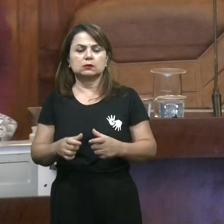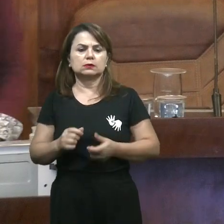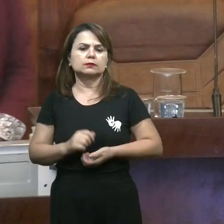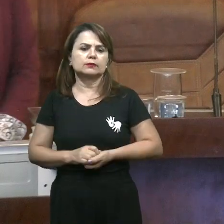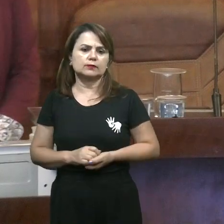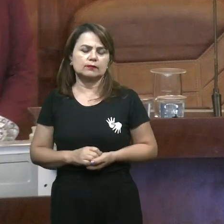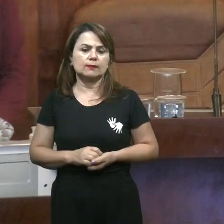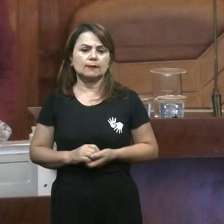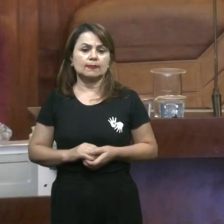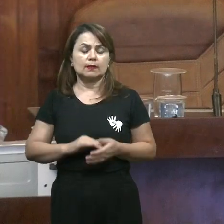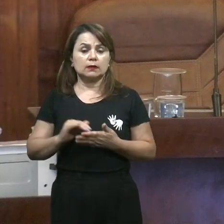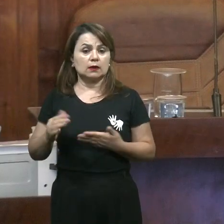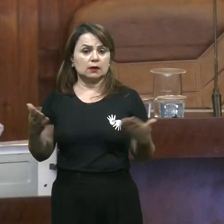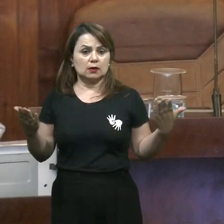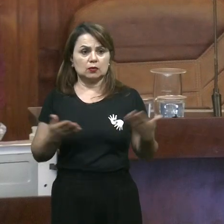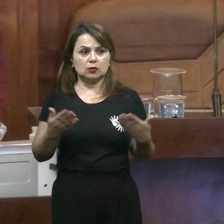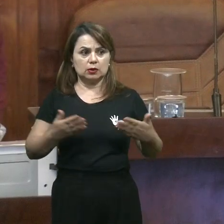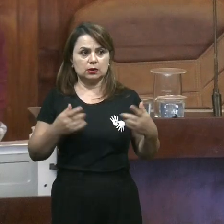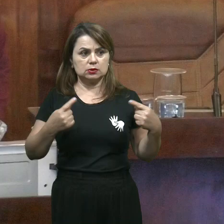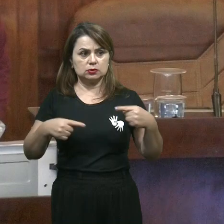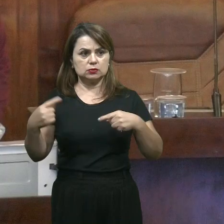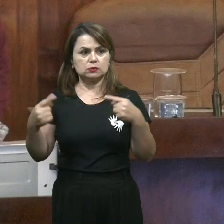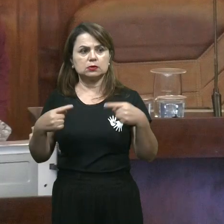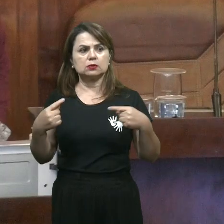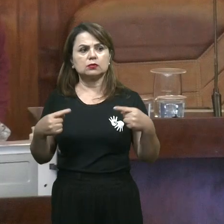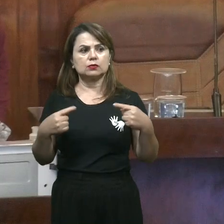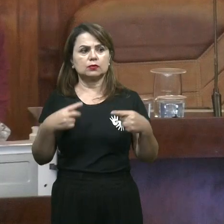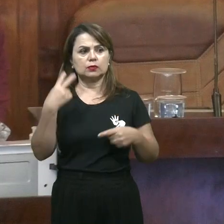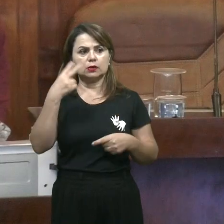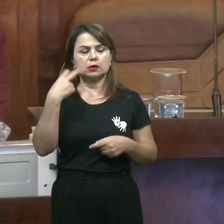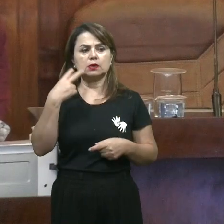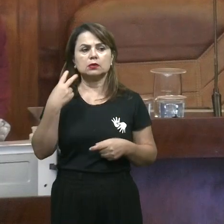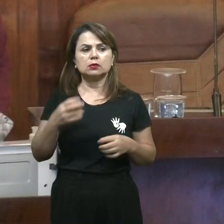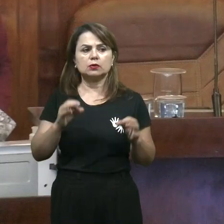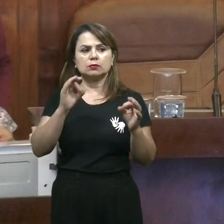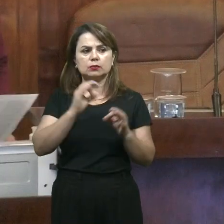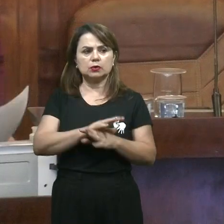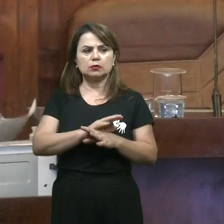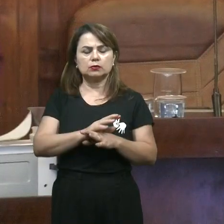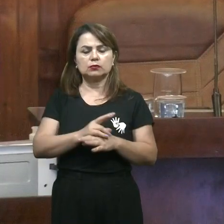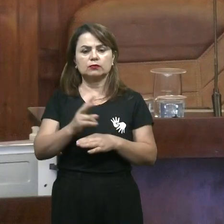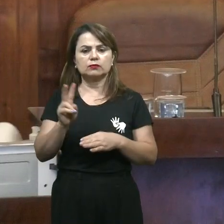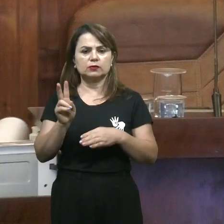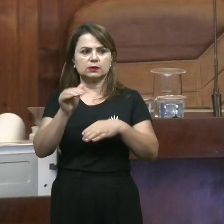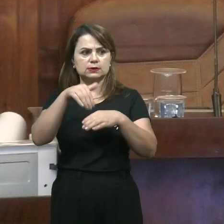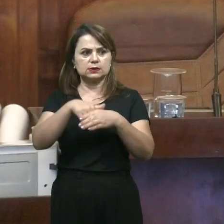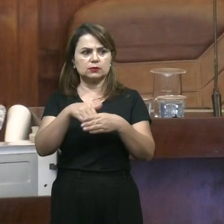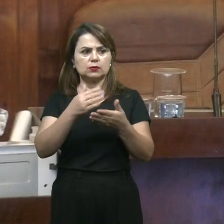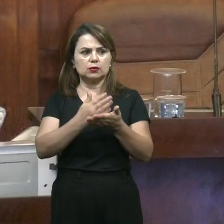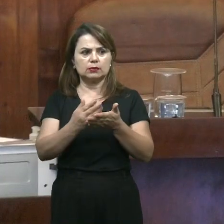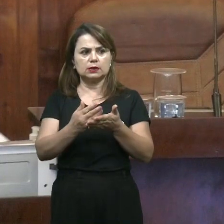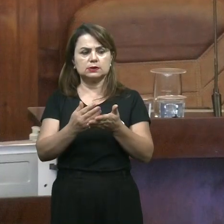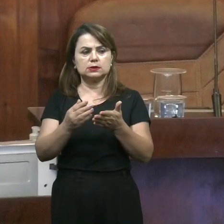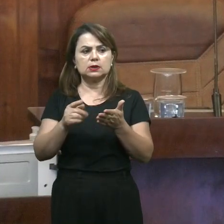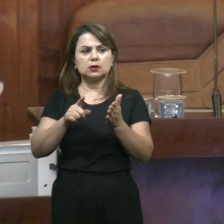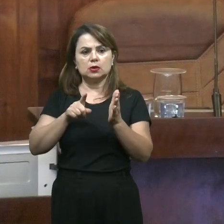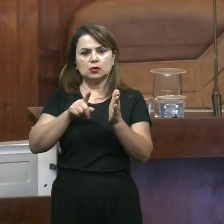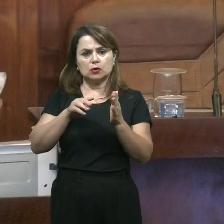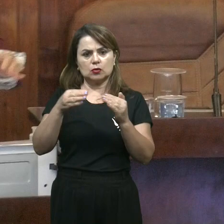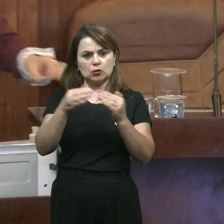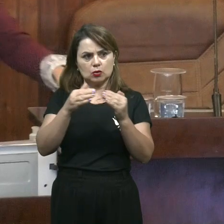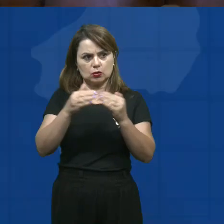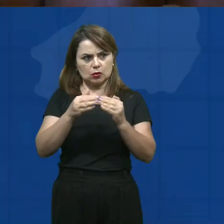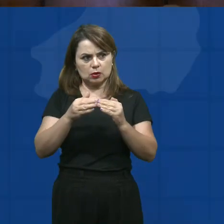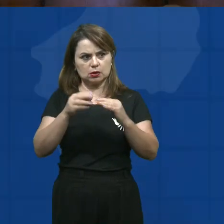Em discussão, o requerimento, não havendo vereadores inscritos, está em votação. Os vereadores que estão favoráveis, permaneçam como se